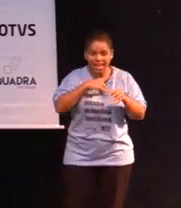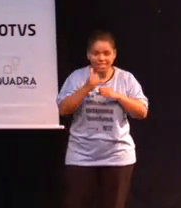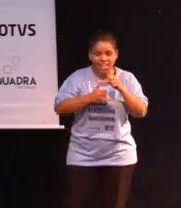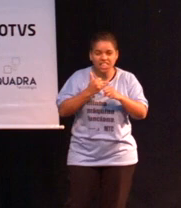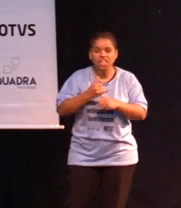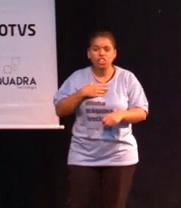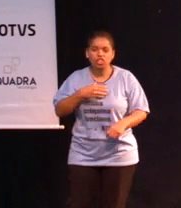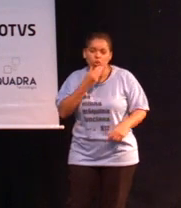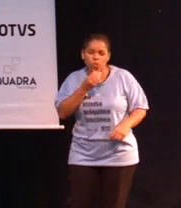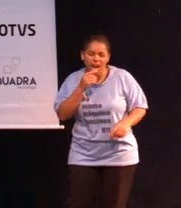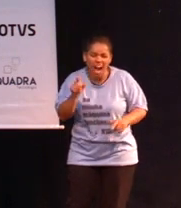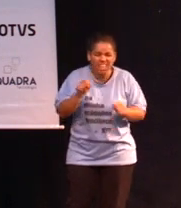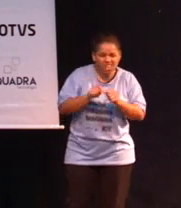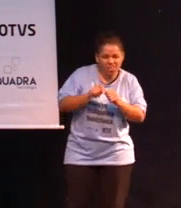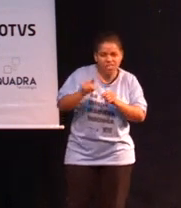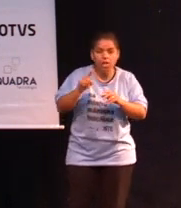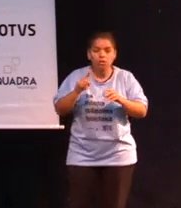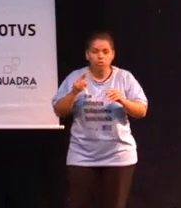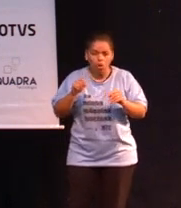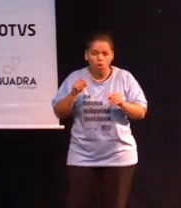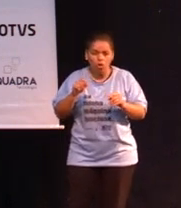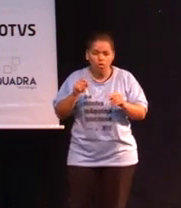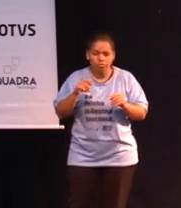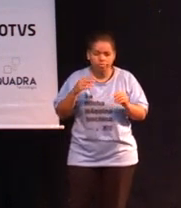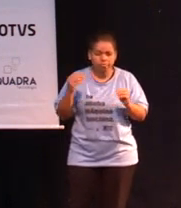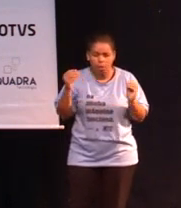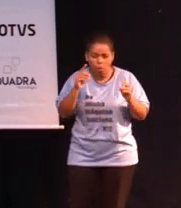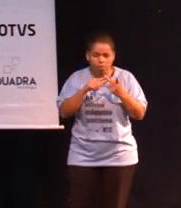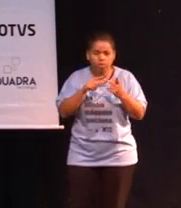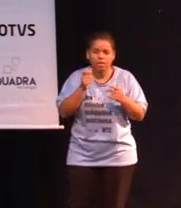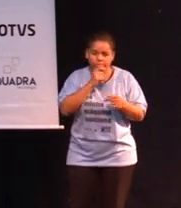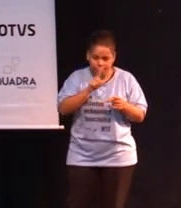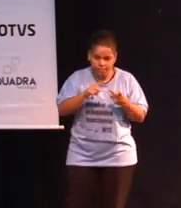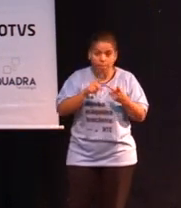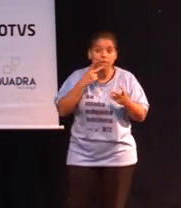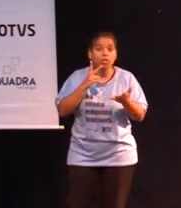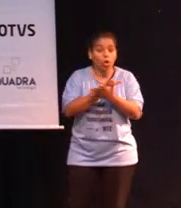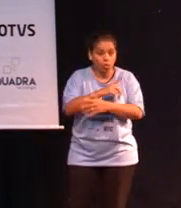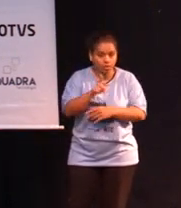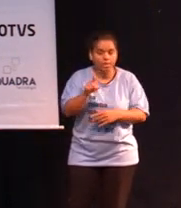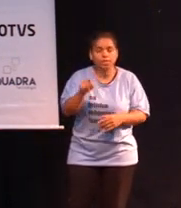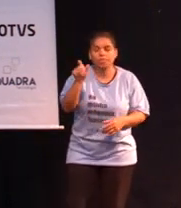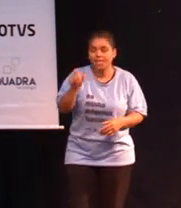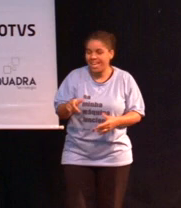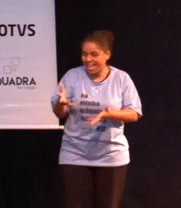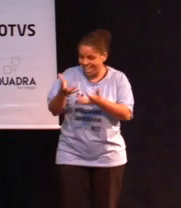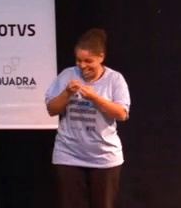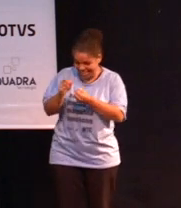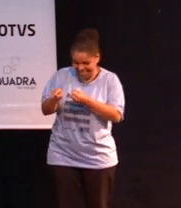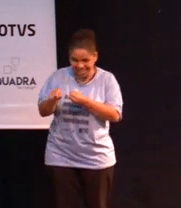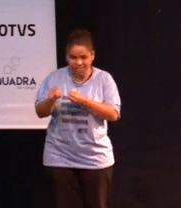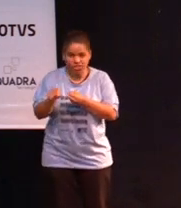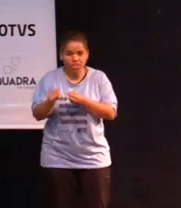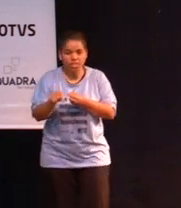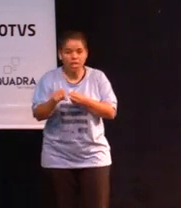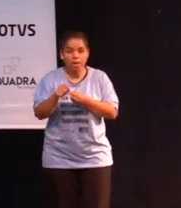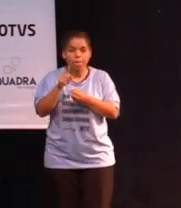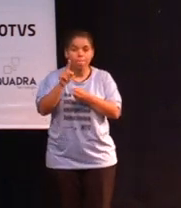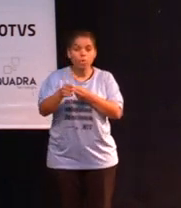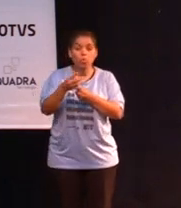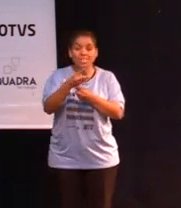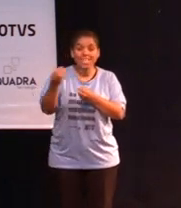prestava serviço foi boato mas poderia ser verdade basicamente o que aconteceu com ele e atendia 1300 empresas